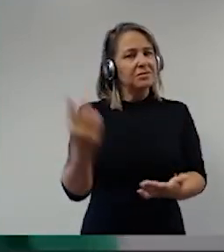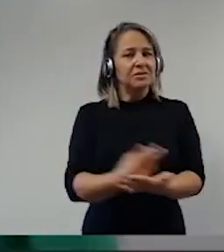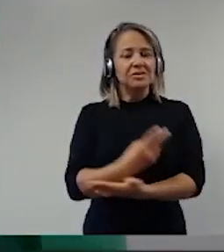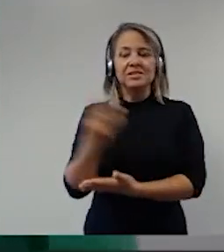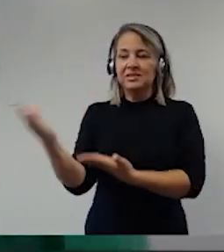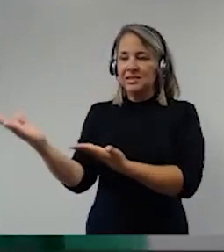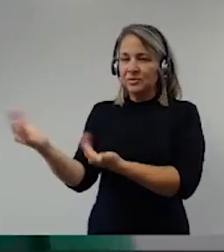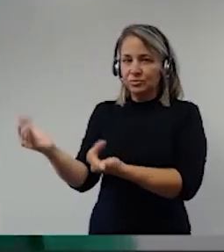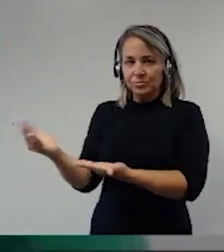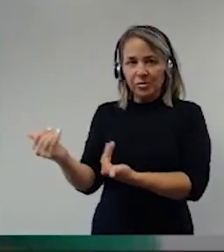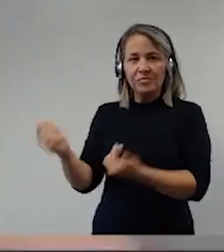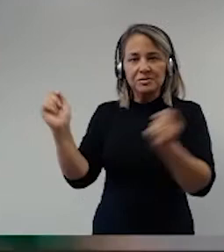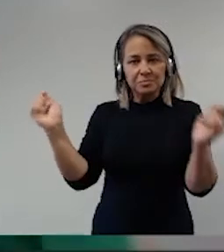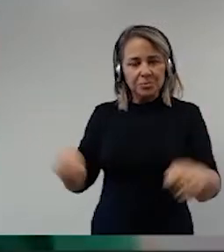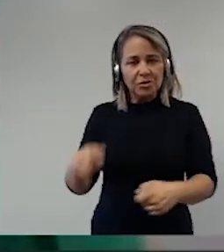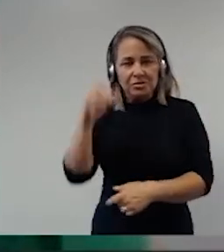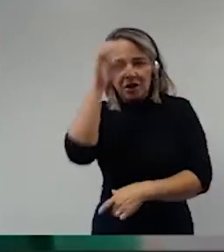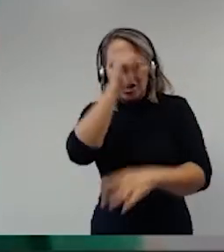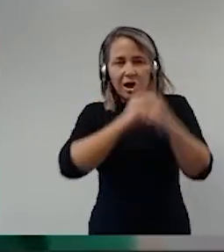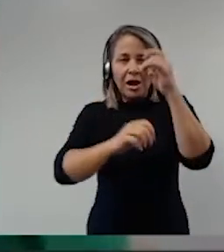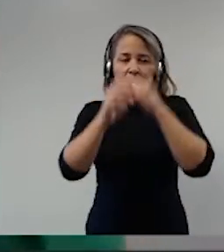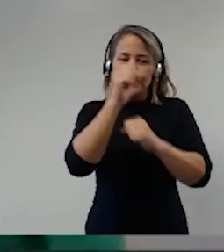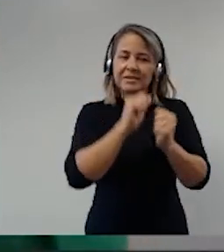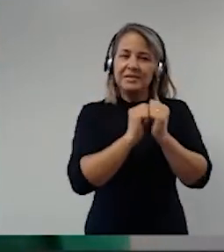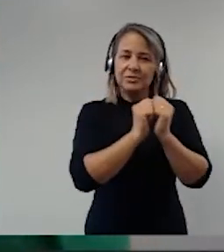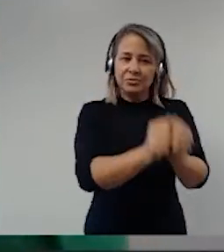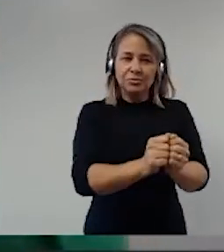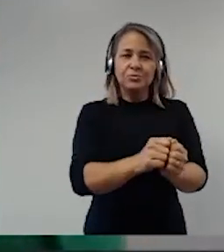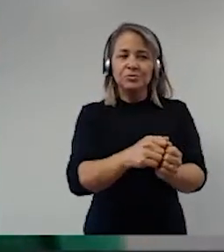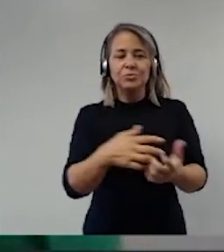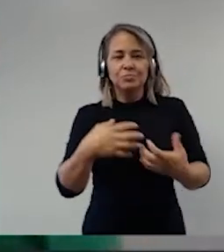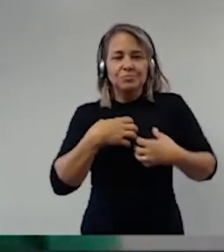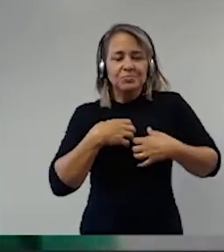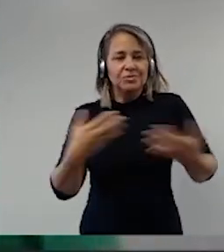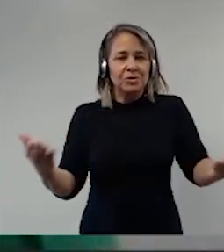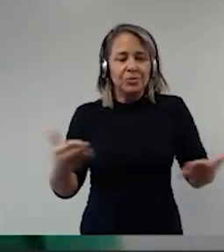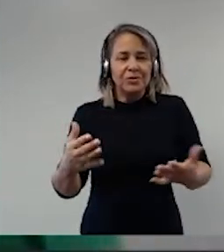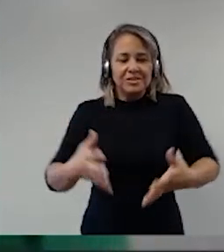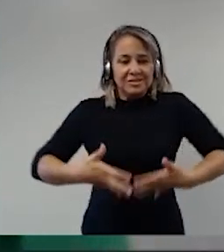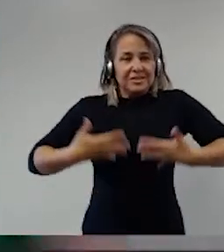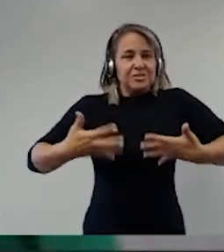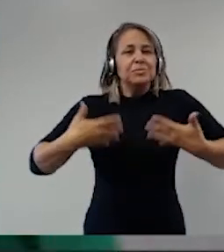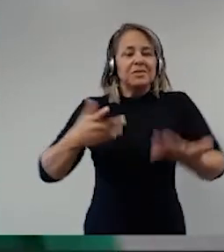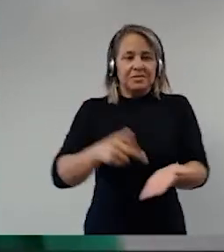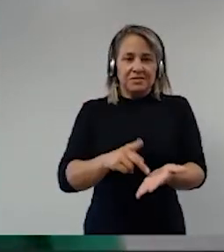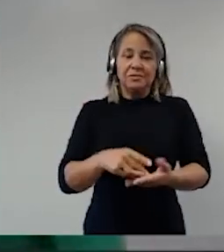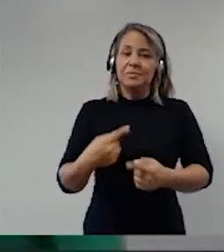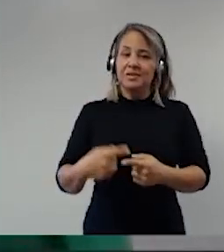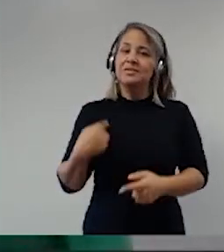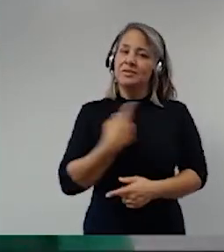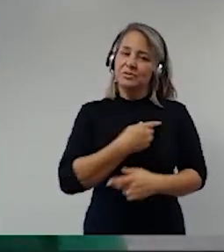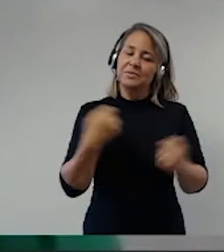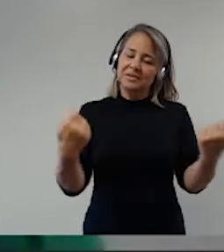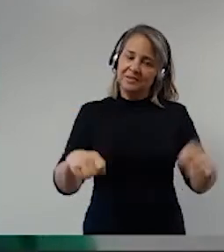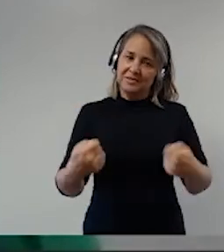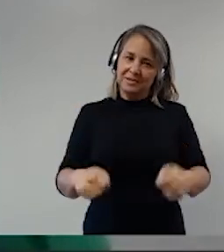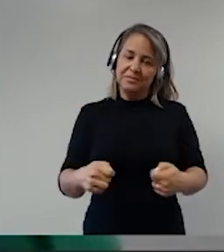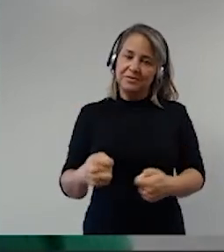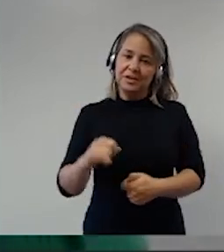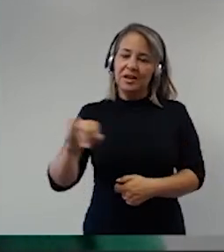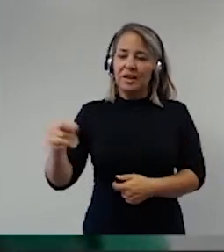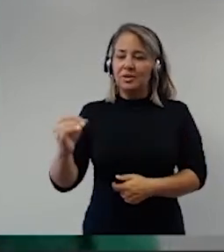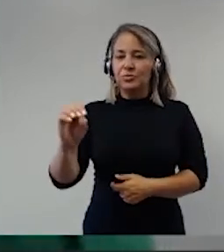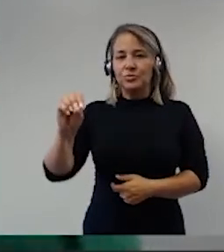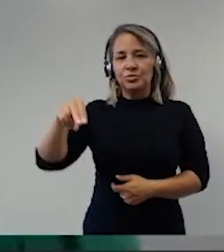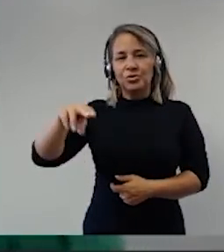jovens possam, né, aprender com você, como ouviram hoje, e se inspirar, porque a gente precisa disso. Dionis, meu